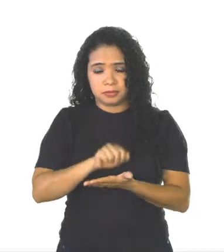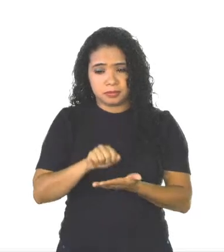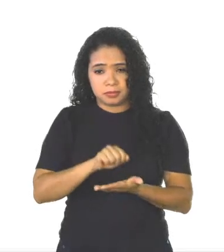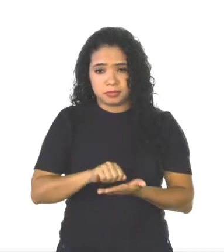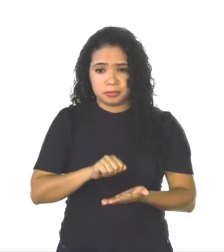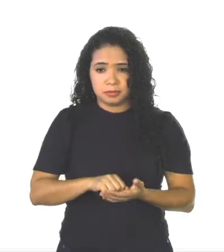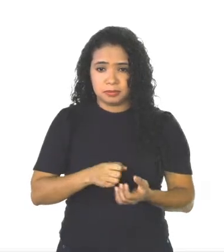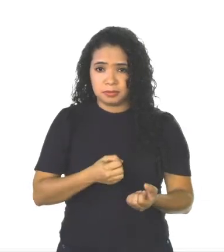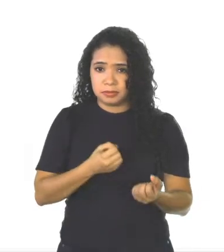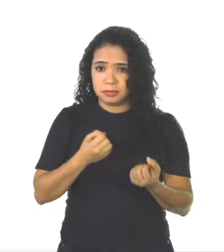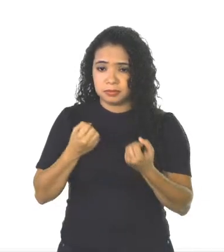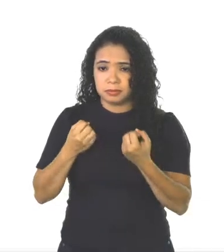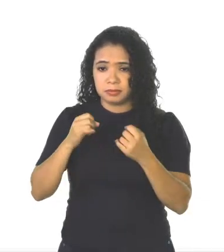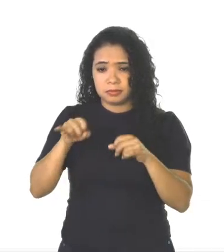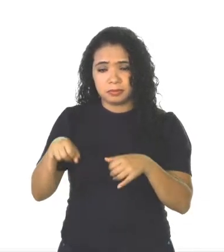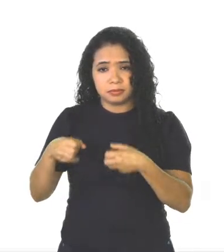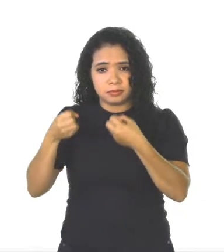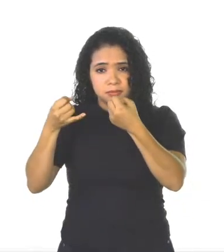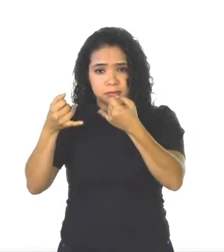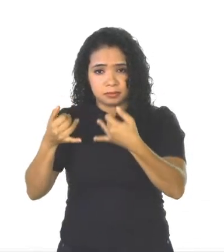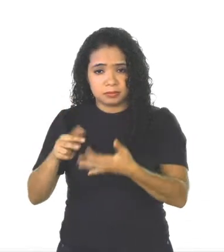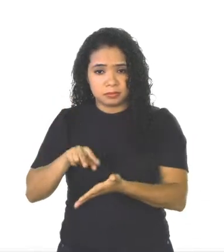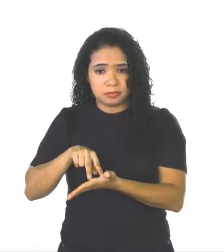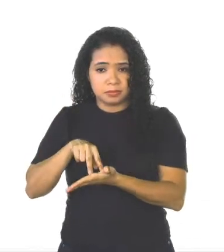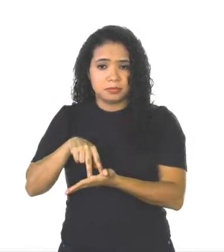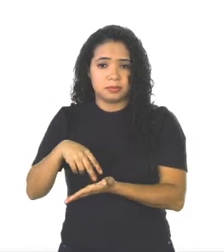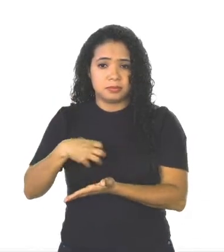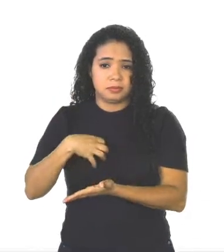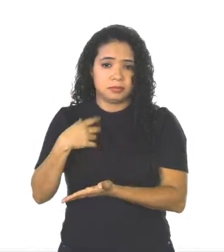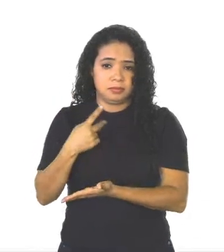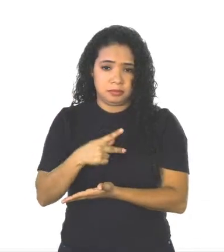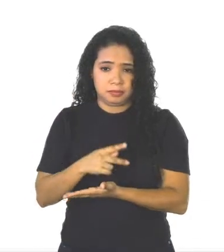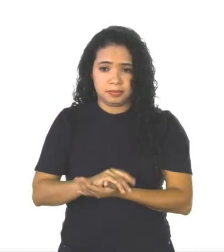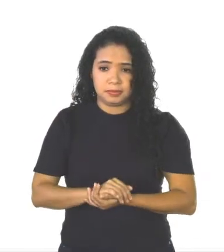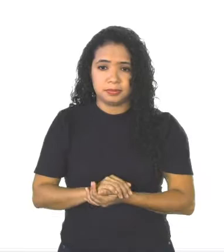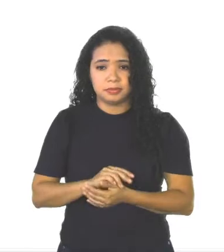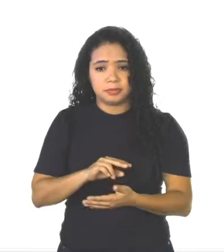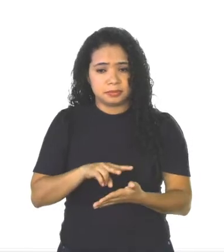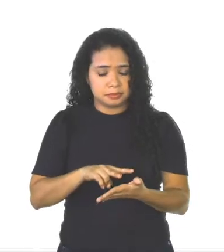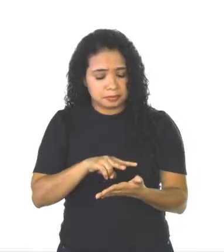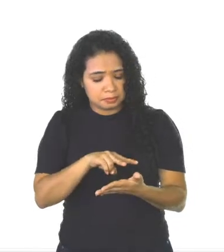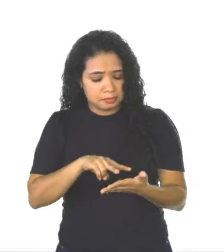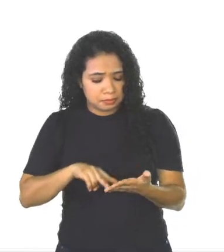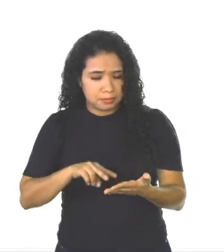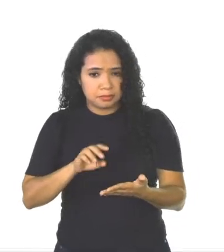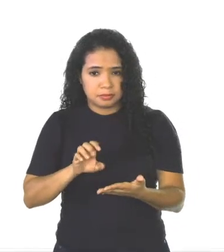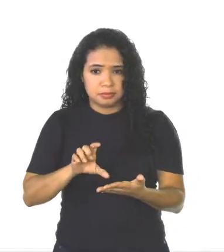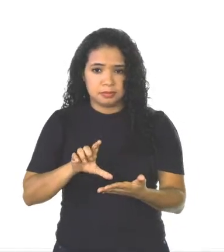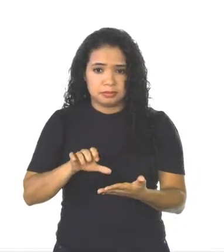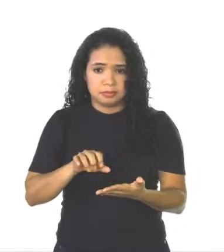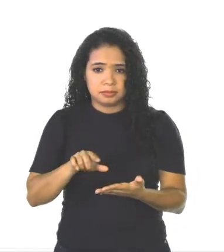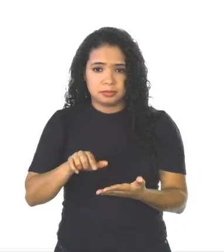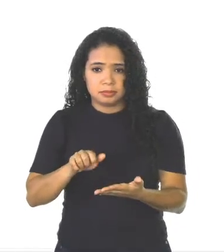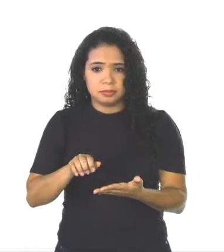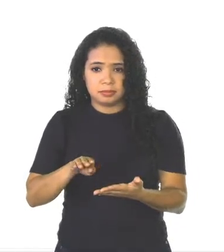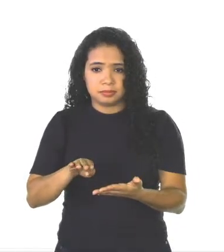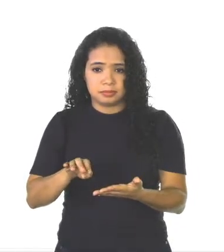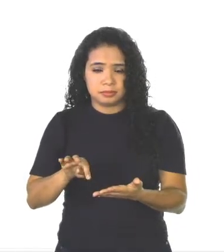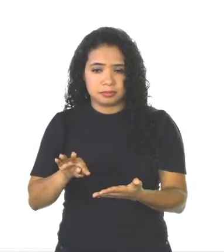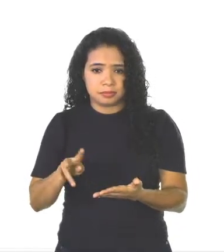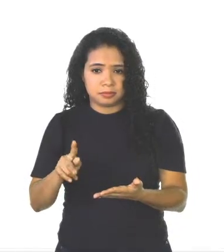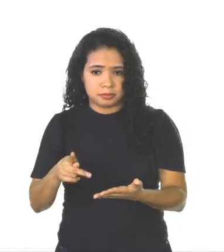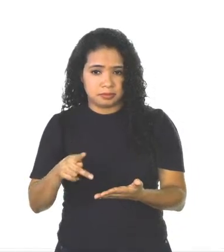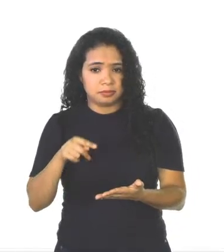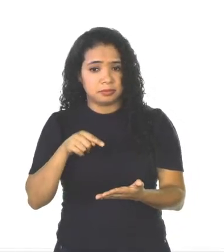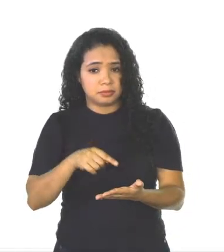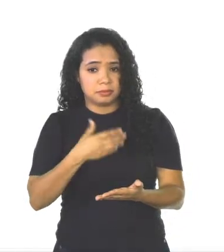ela, justificando as suas atitudes. Após a leitura, a Elizabeth consegue ver que há ali